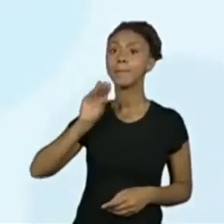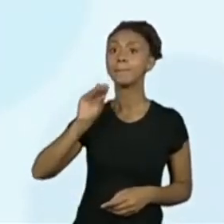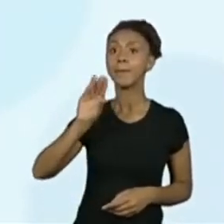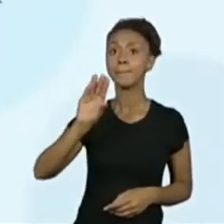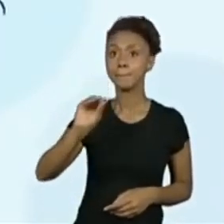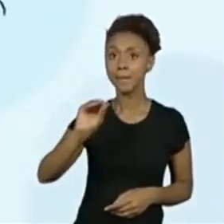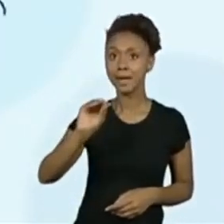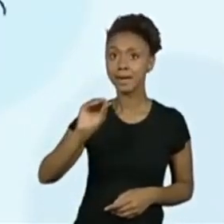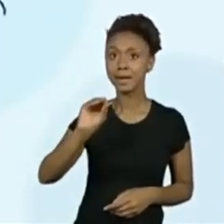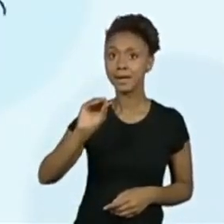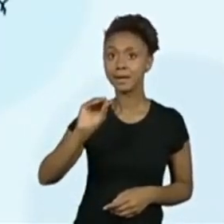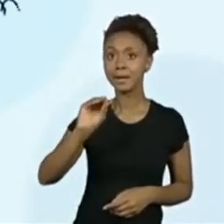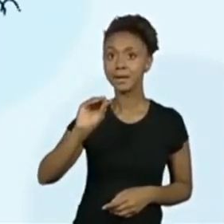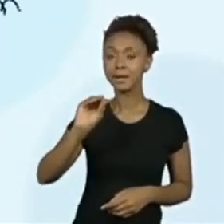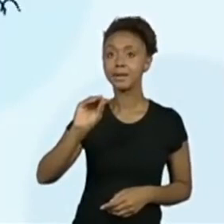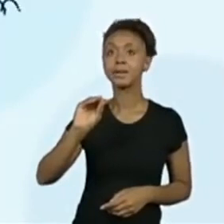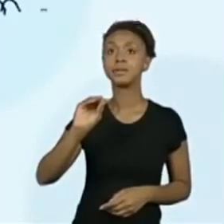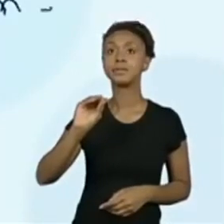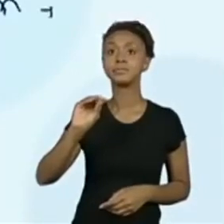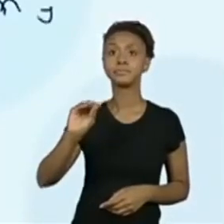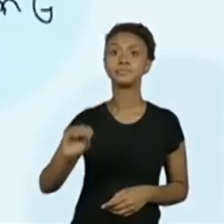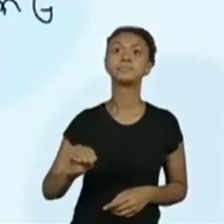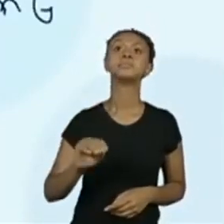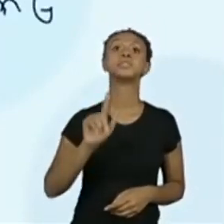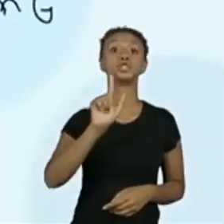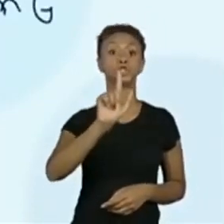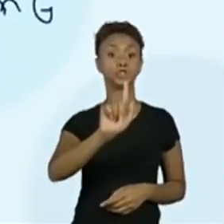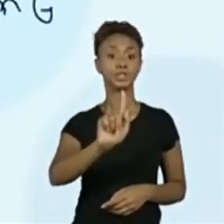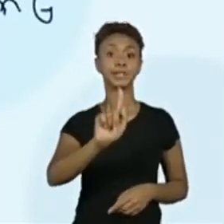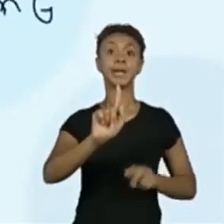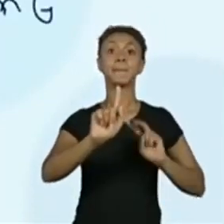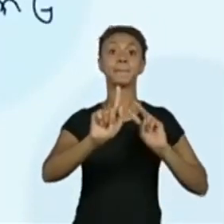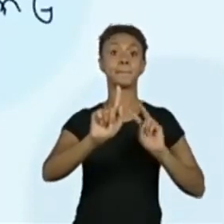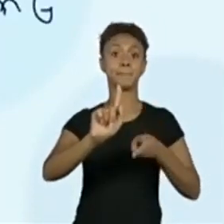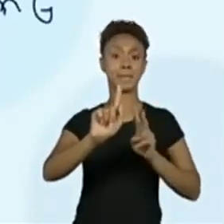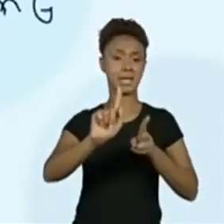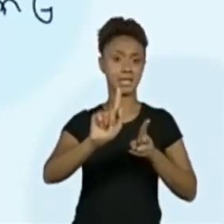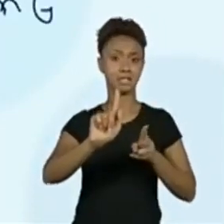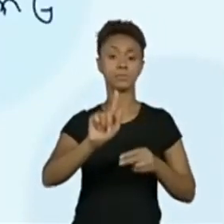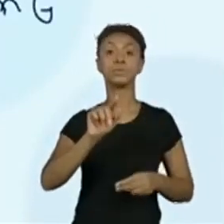G. O som G. Quando?